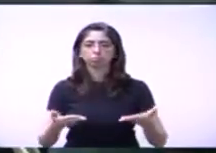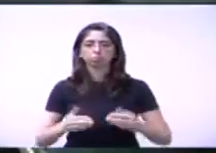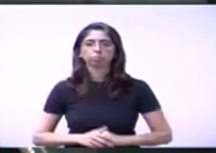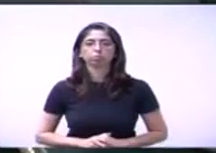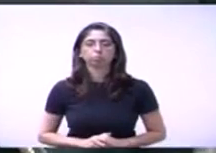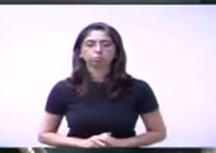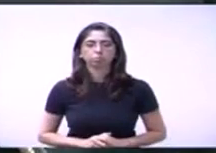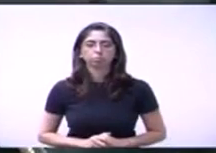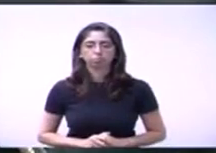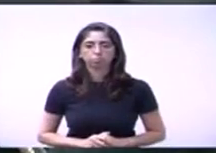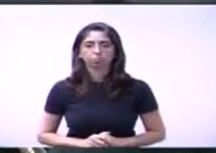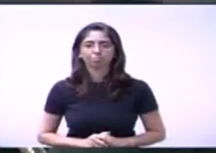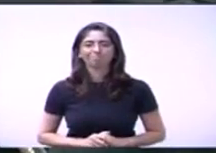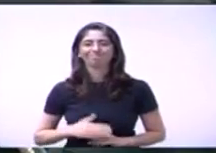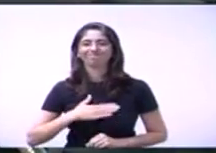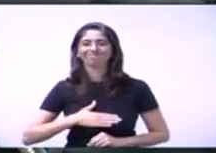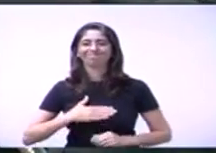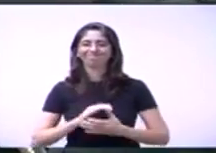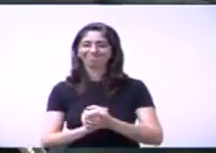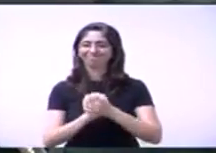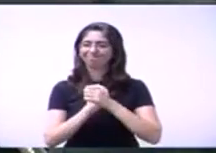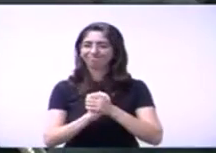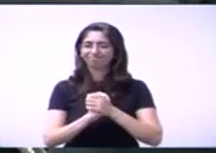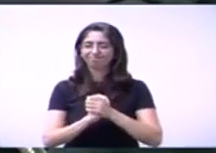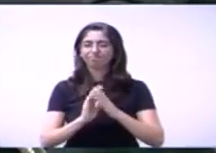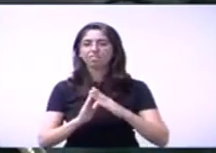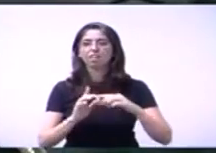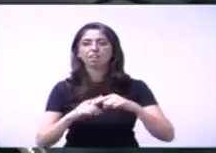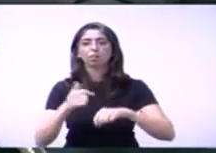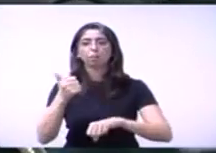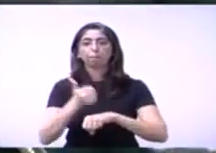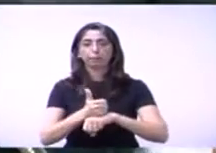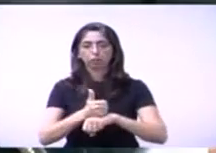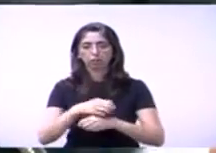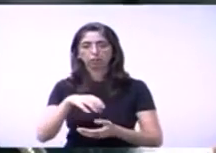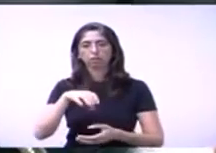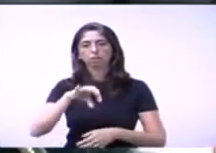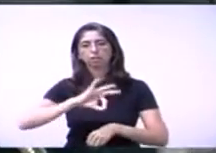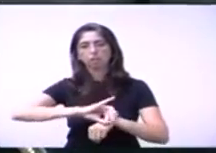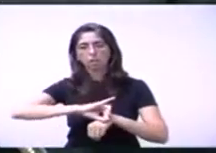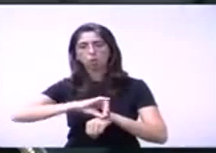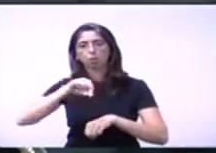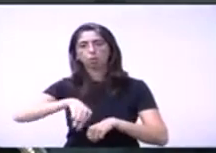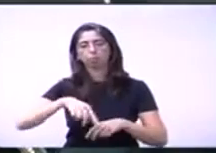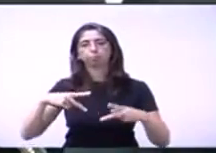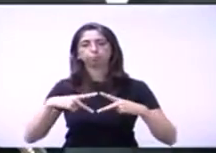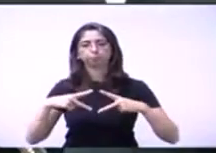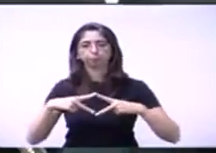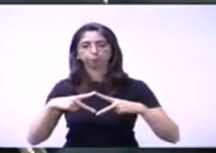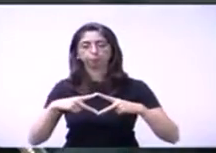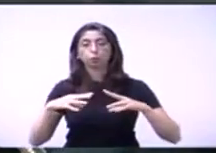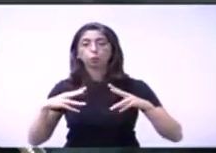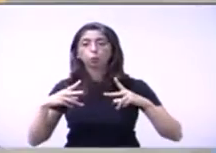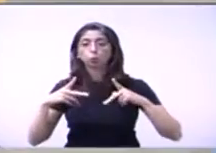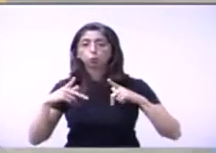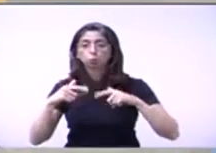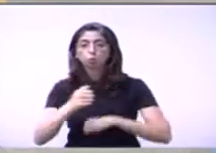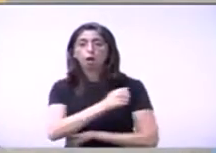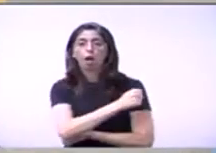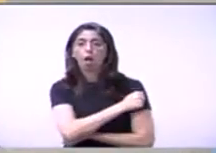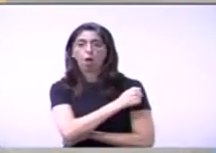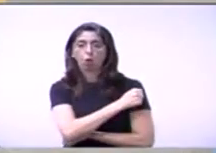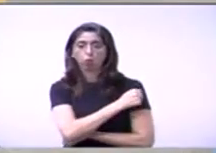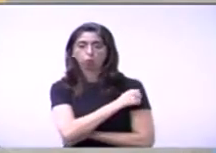16/2016. Congratula-se com a Igreja Batista Central de Paulínia e com todos os